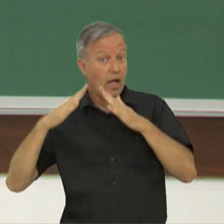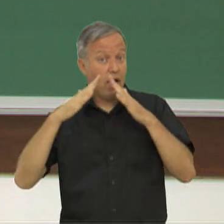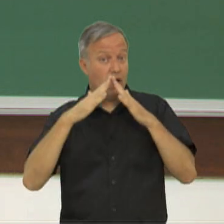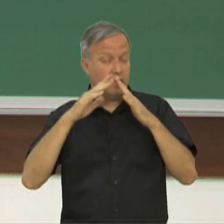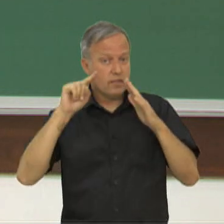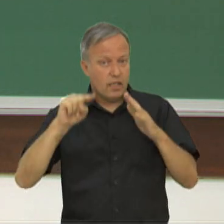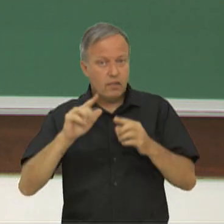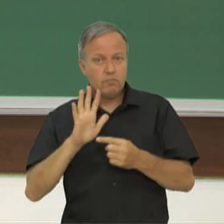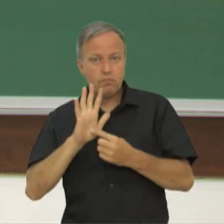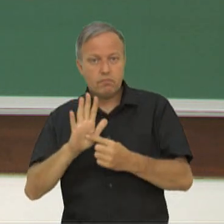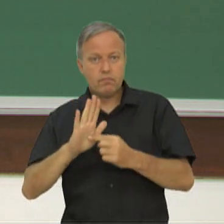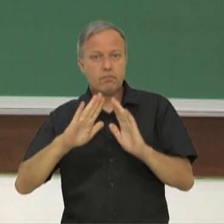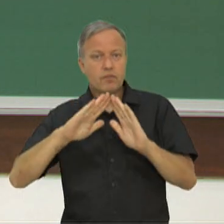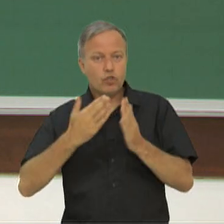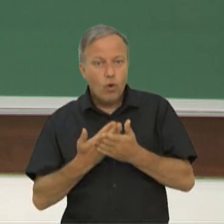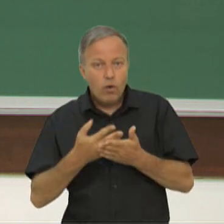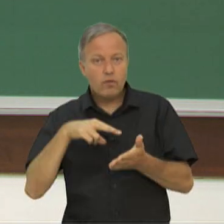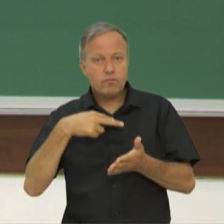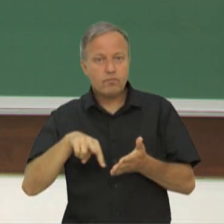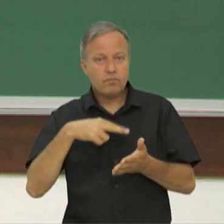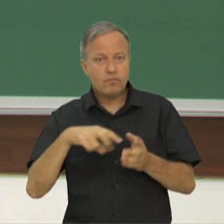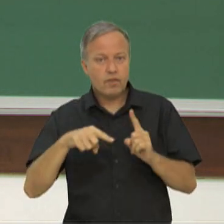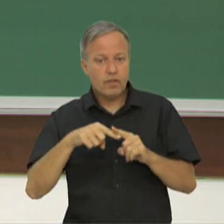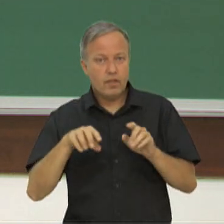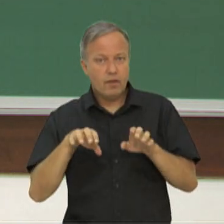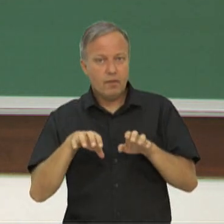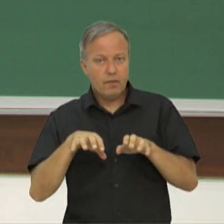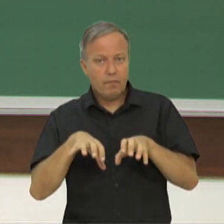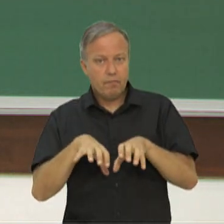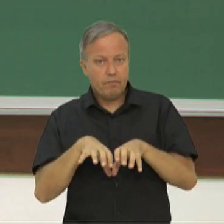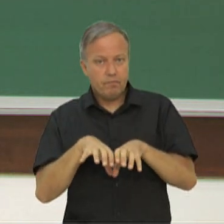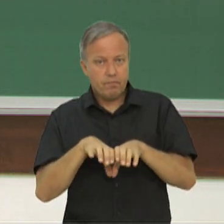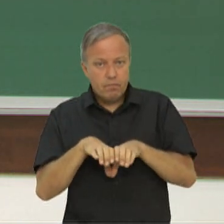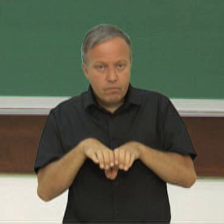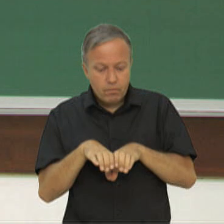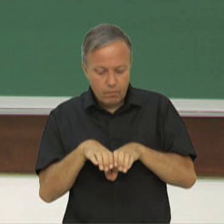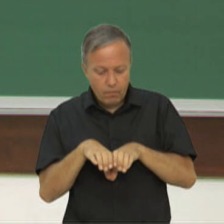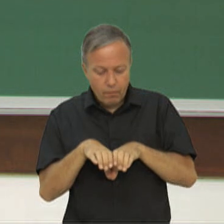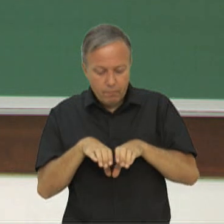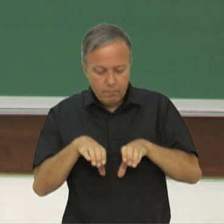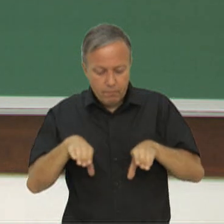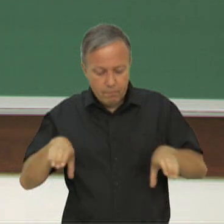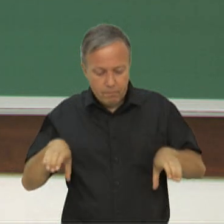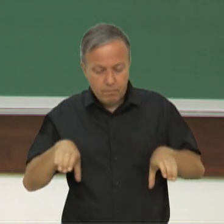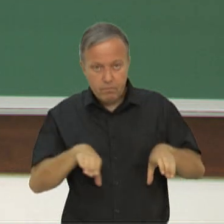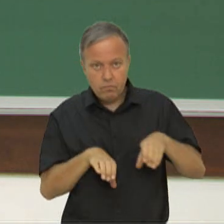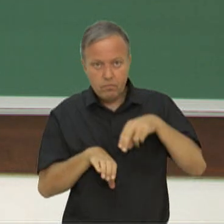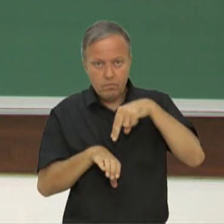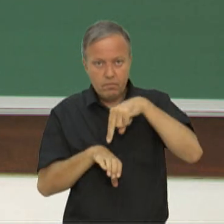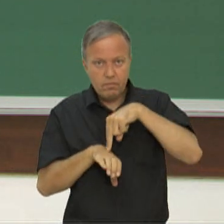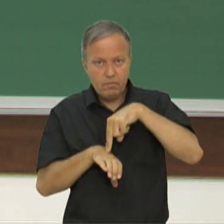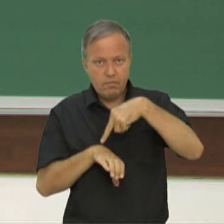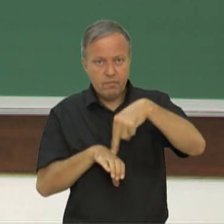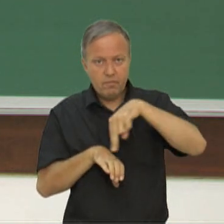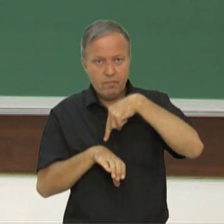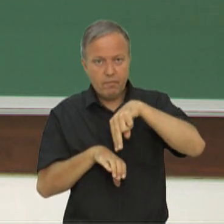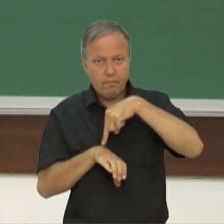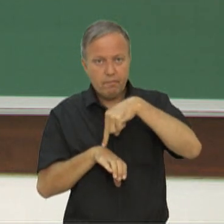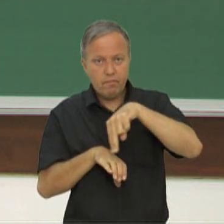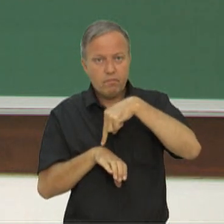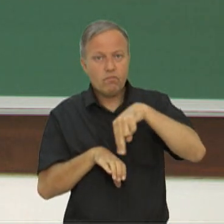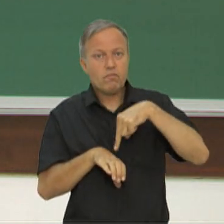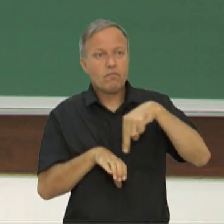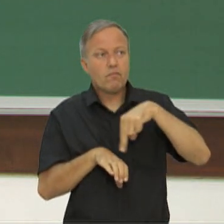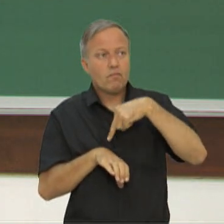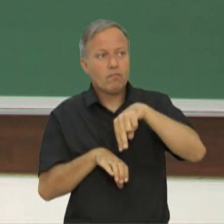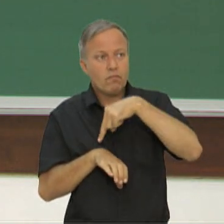que tem de diferente é que foi criado um palco, então um tablado mais alto, onde os bailarinos se apresentavam. E